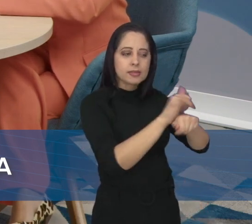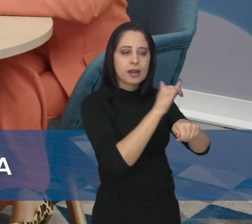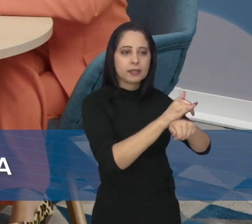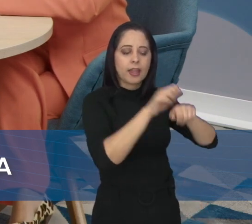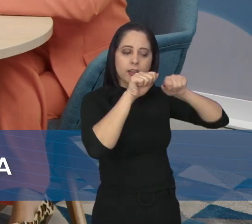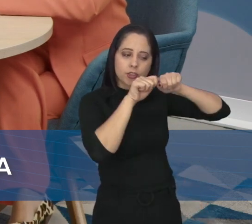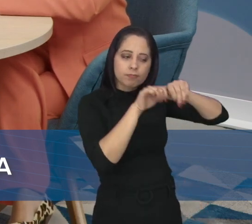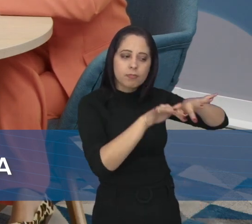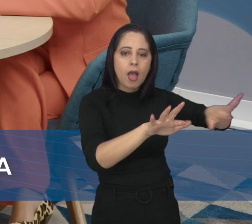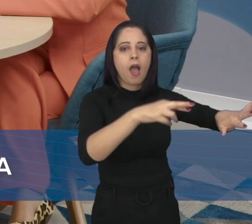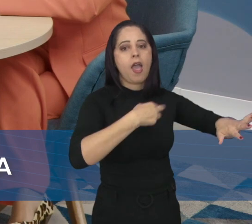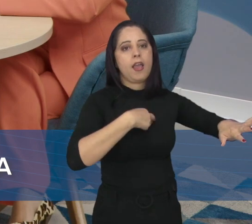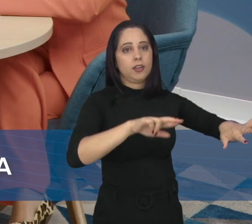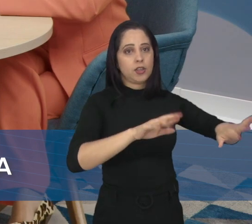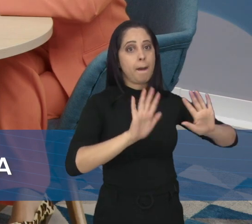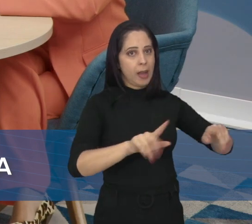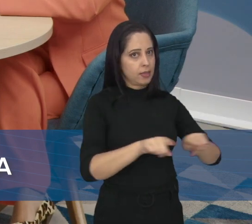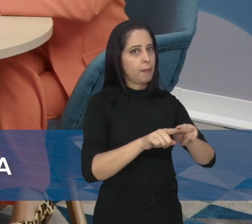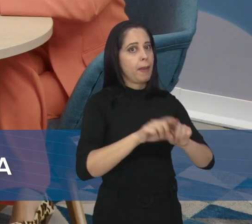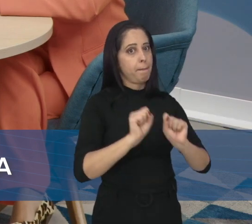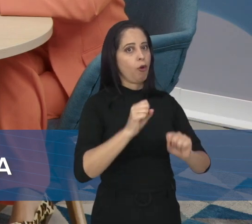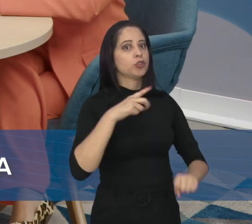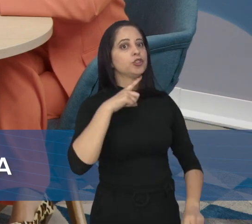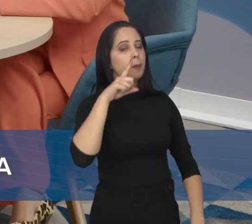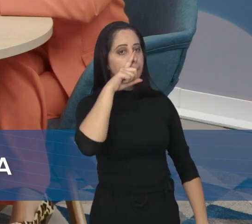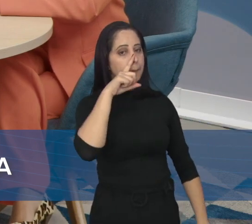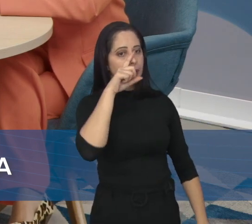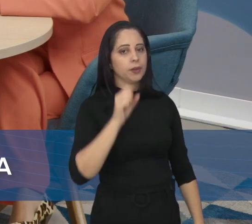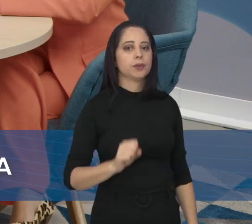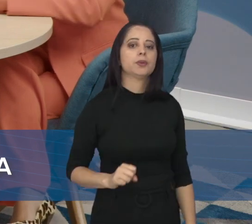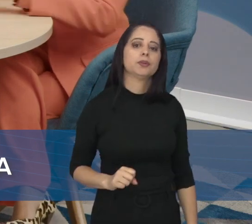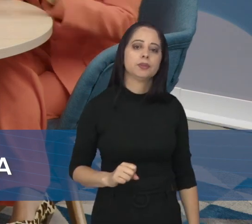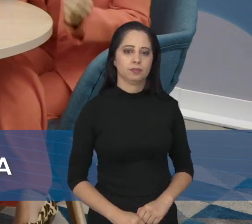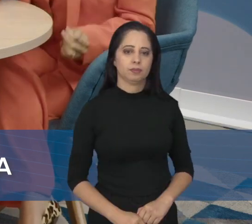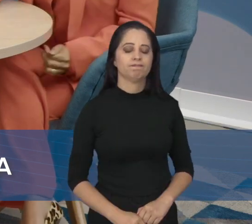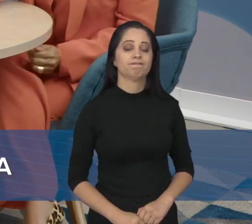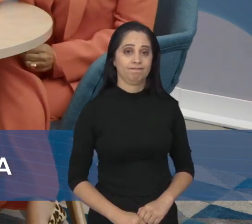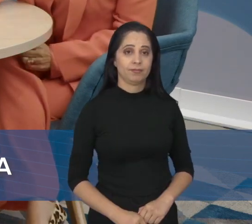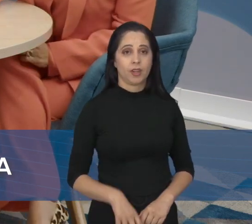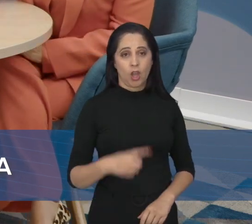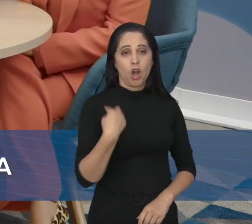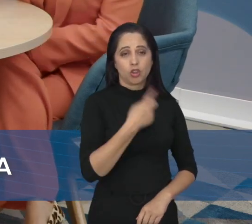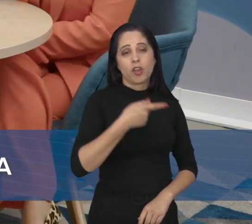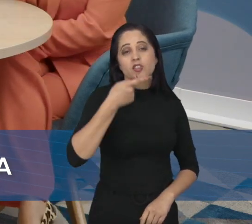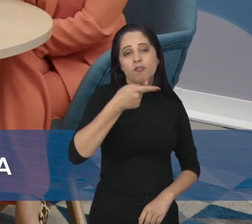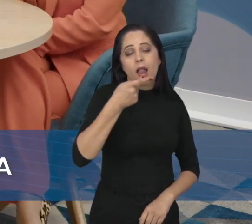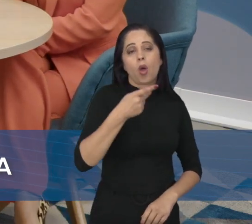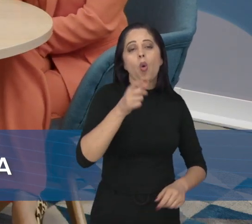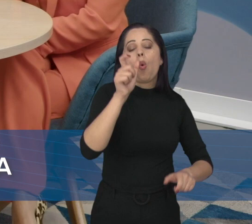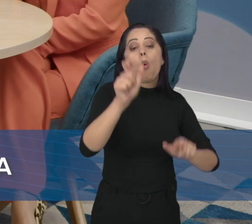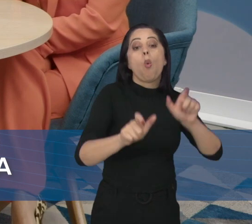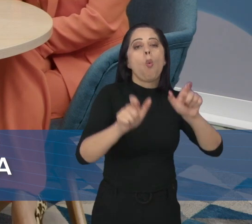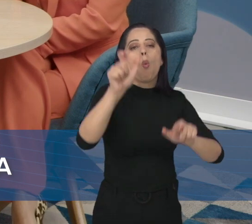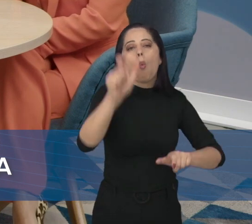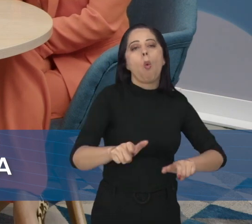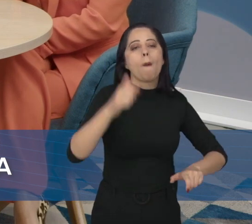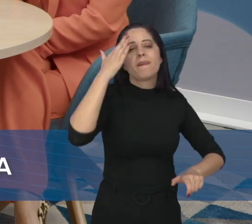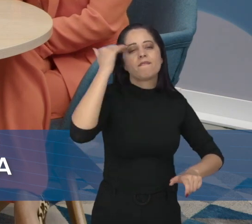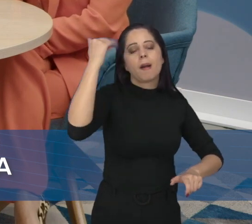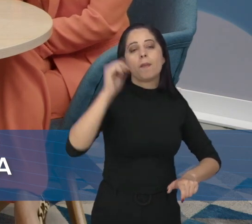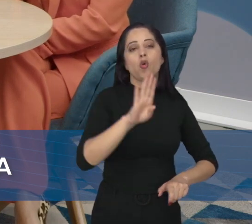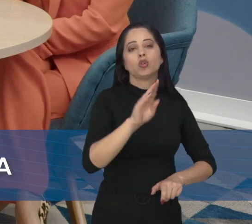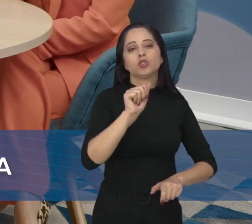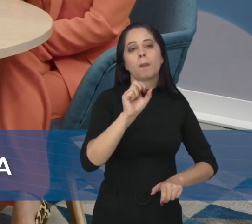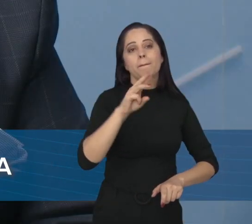também é perigoso em muitos casos, né, inclusive nessa. Né? A gente estava falando de Bauman durante o intervalo, eu gosto muito de